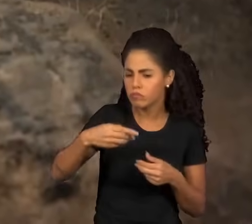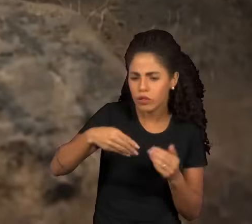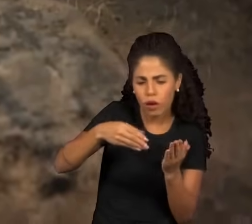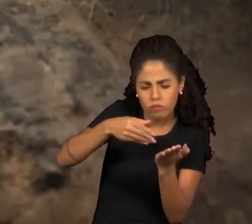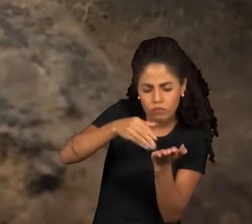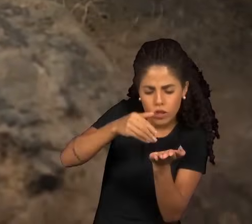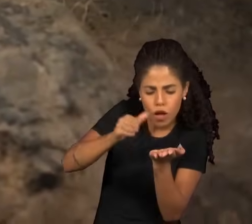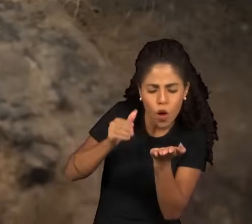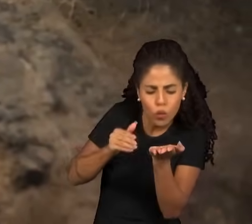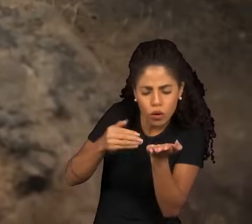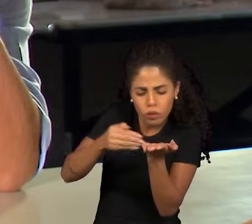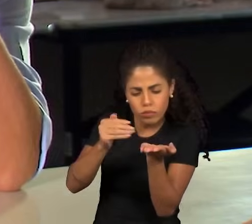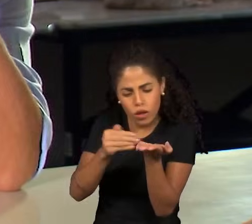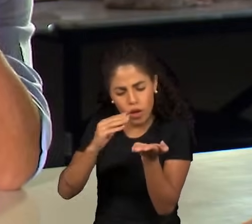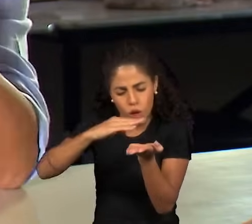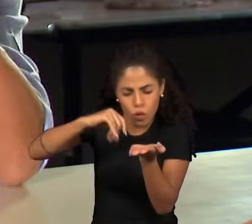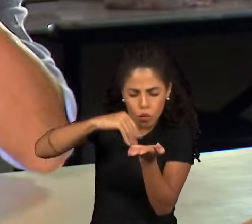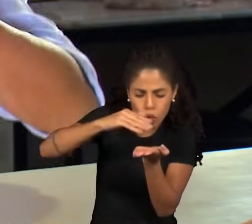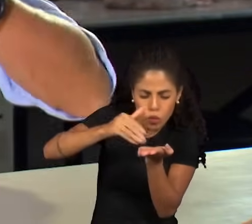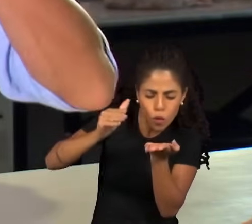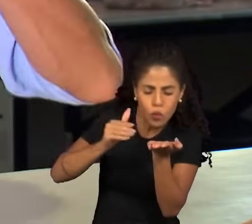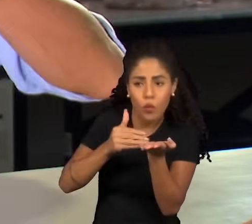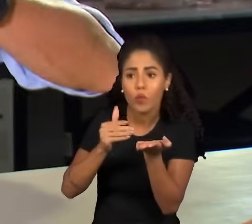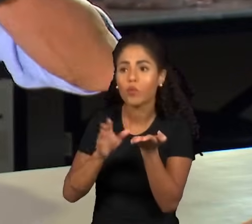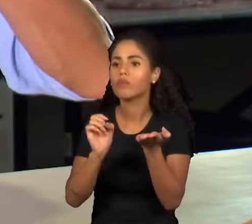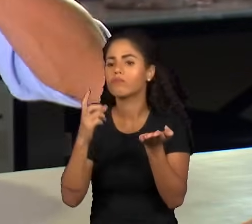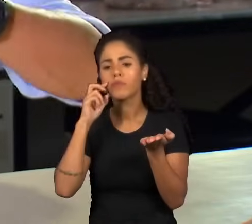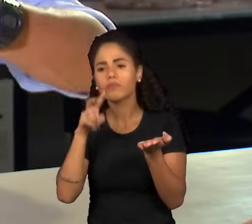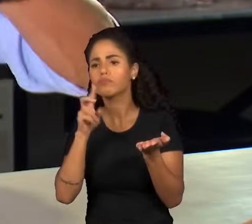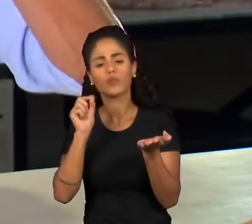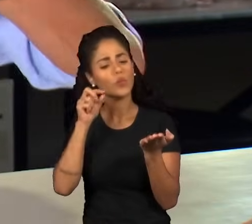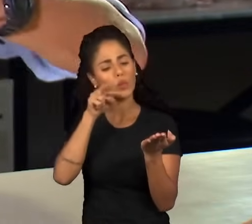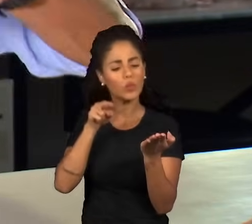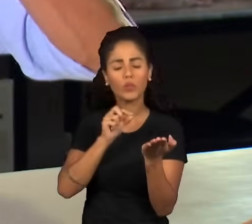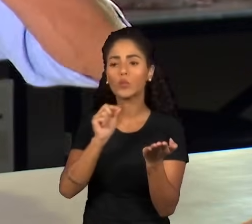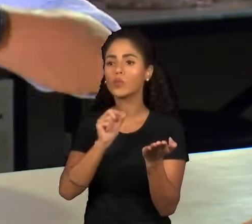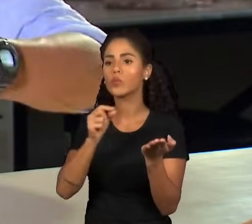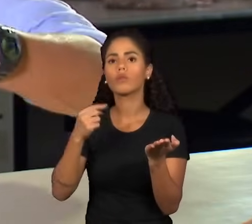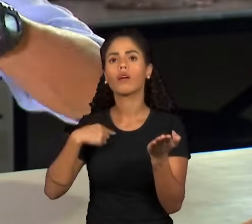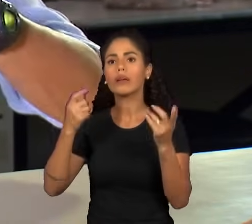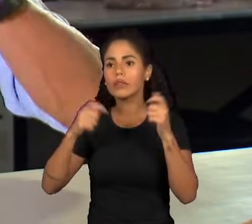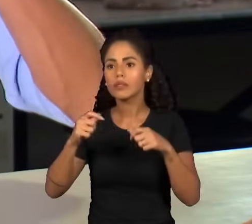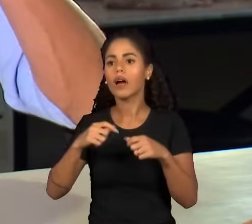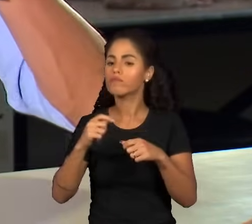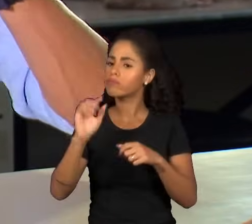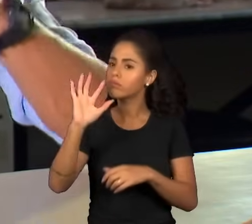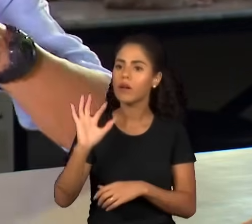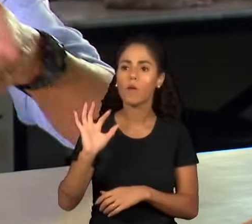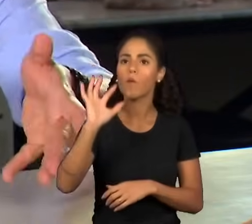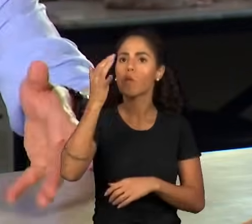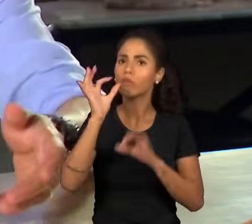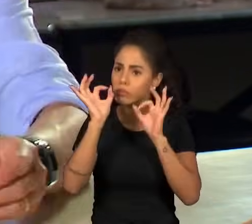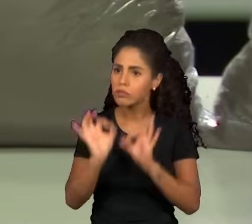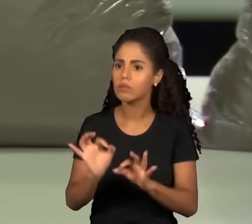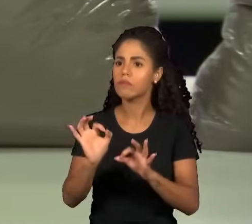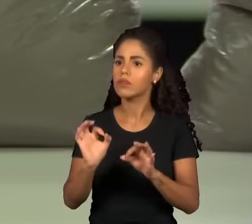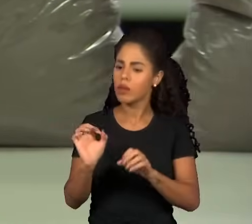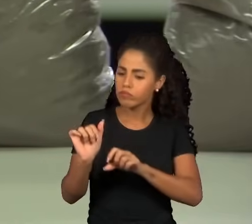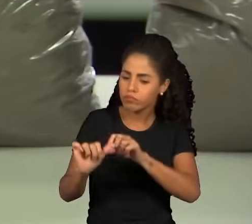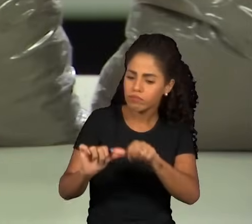formados deliberadamente ou se eles eram restos de lixeiras que no início se formavam sem uma ação deliberada de